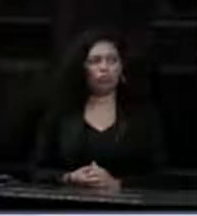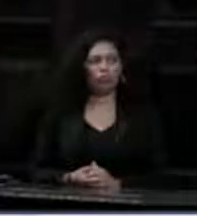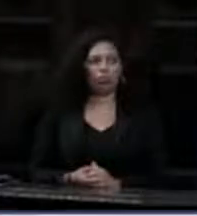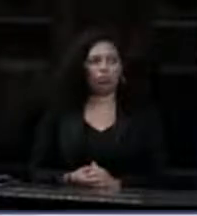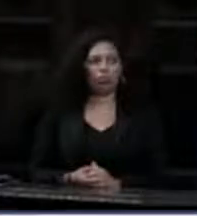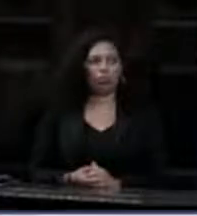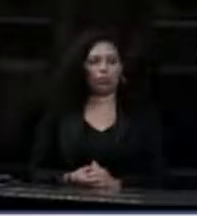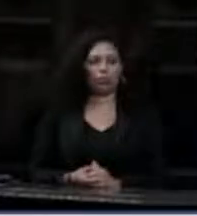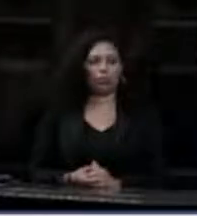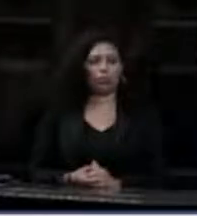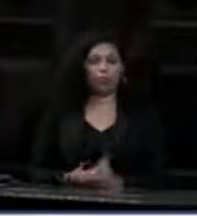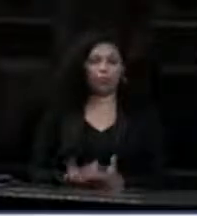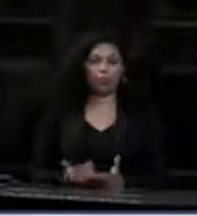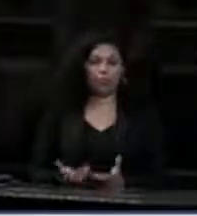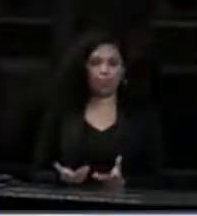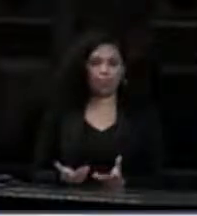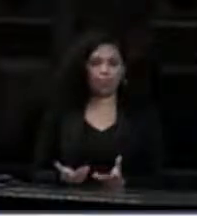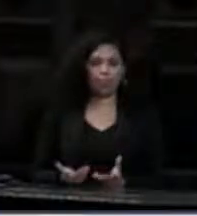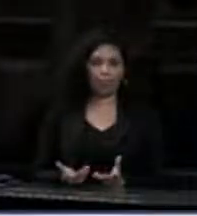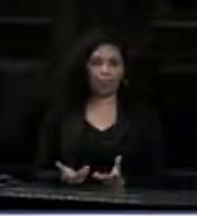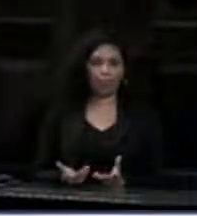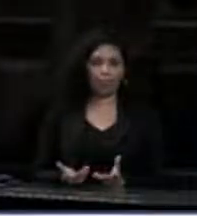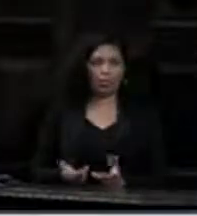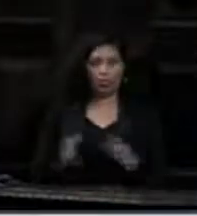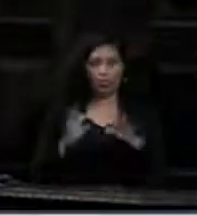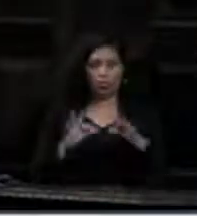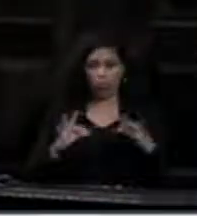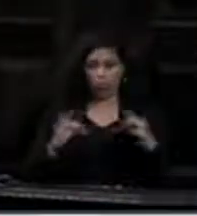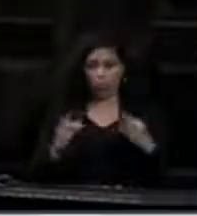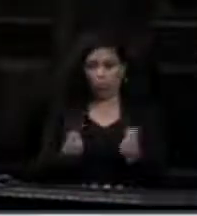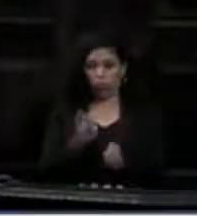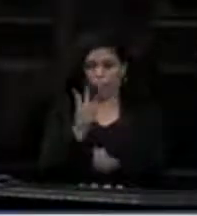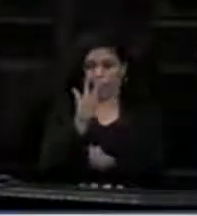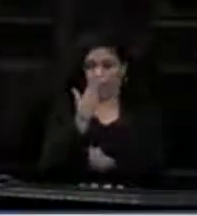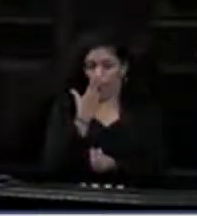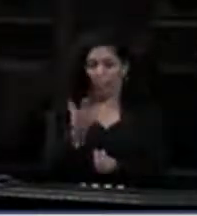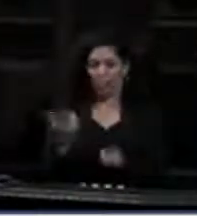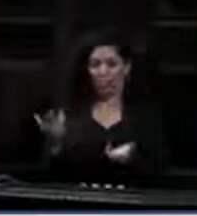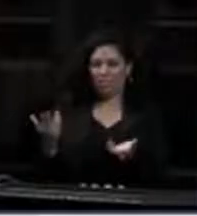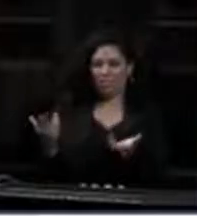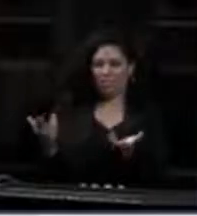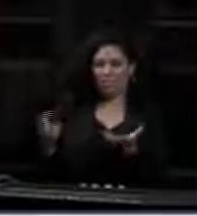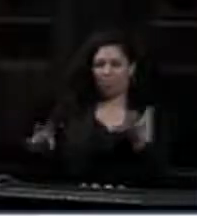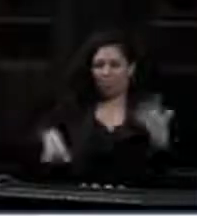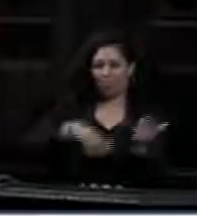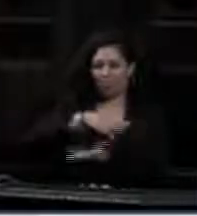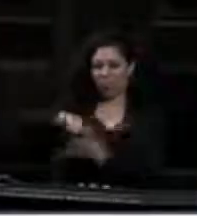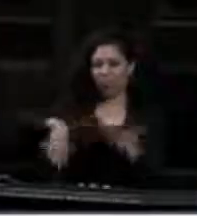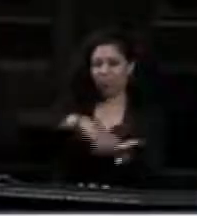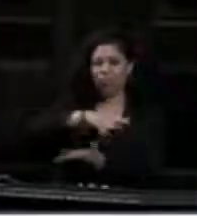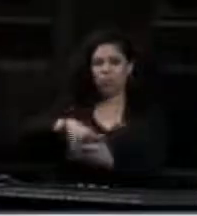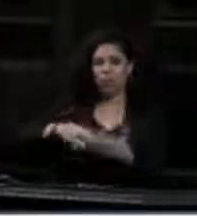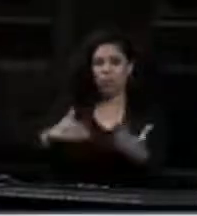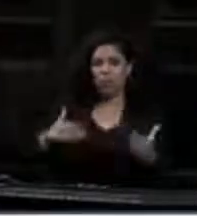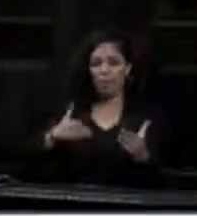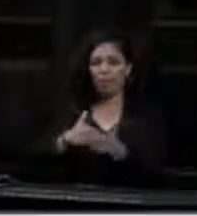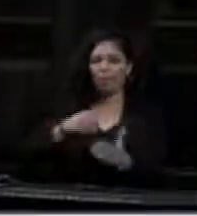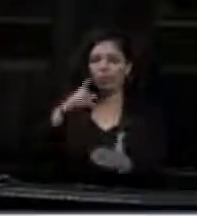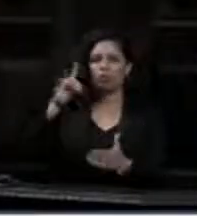e aí fica todo mundo ainda 20 dias das eleições